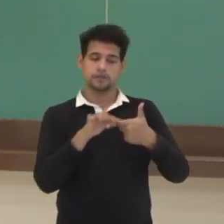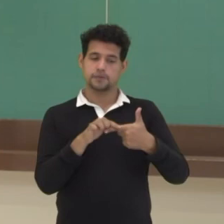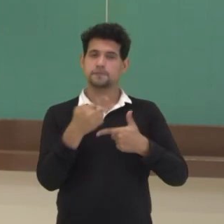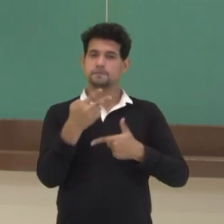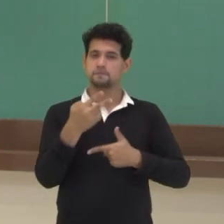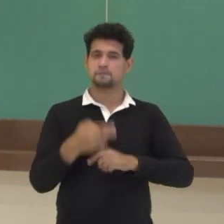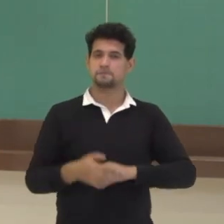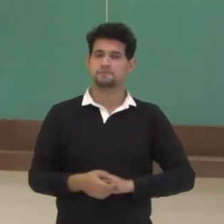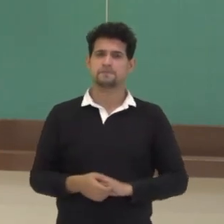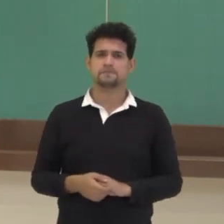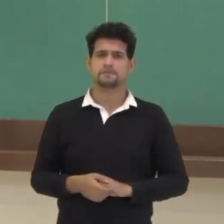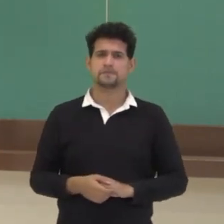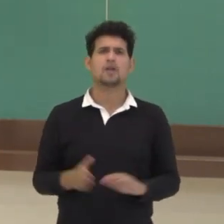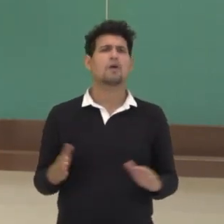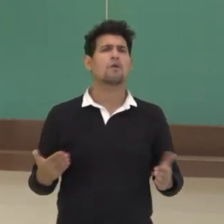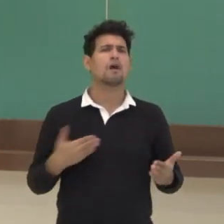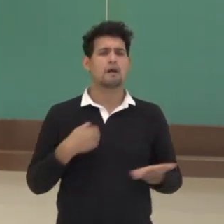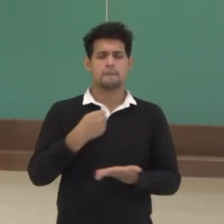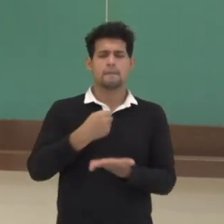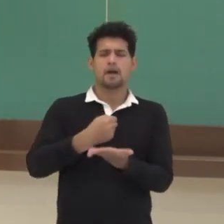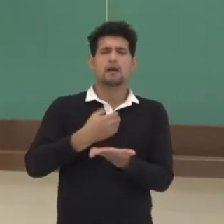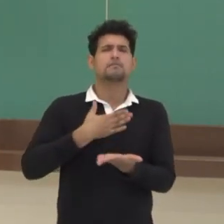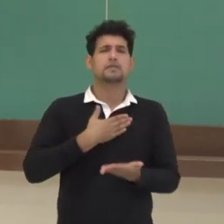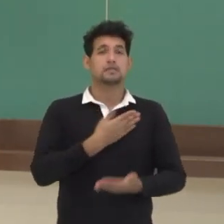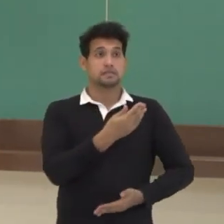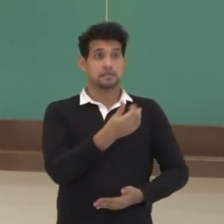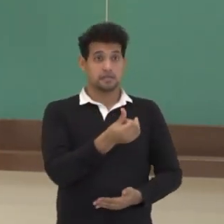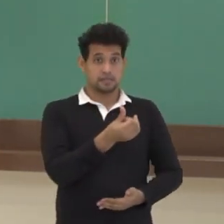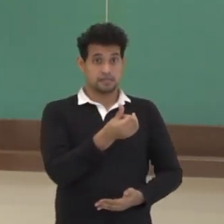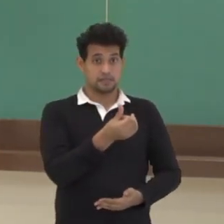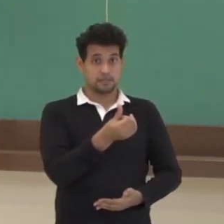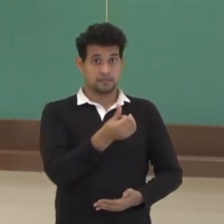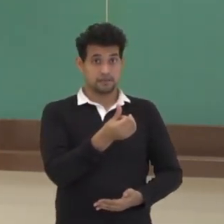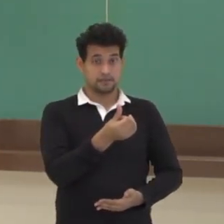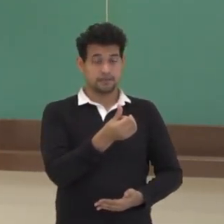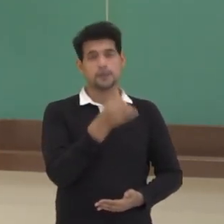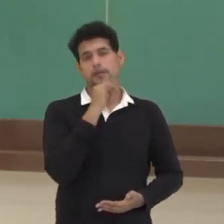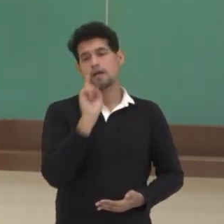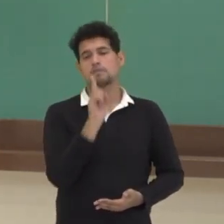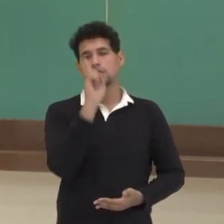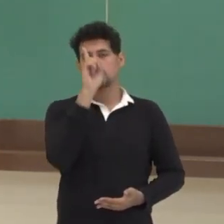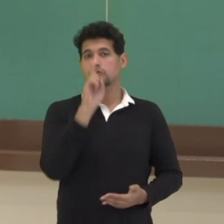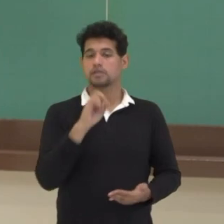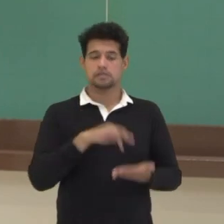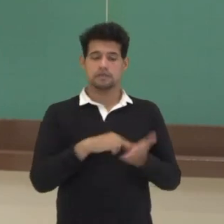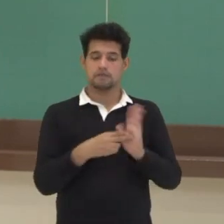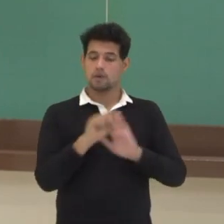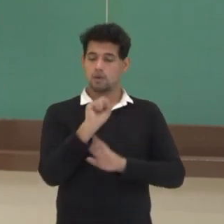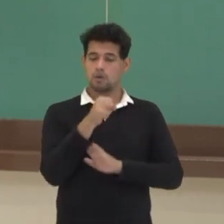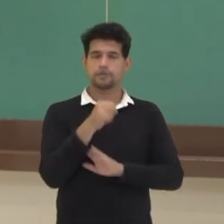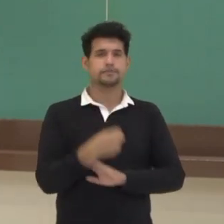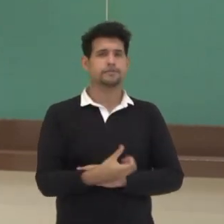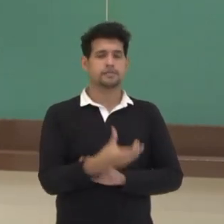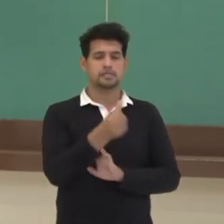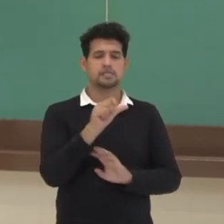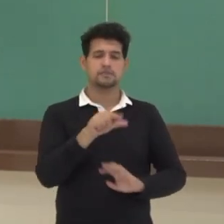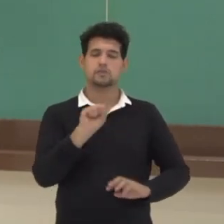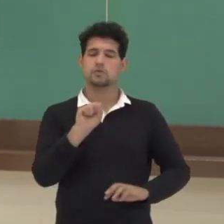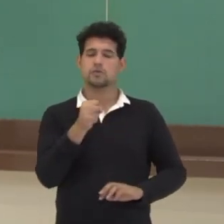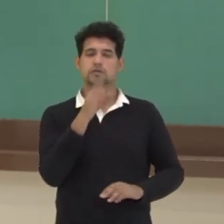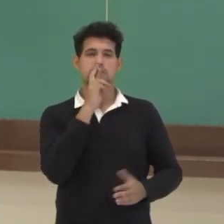2. Qual é a minha base? 6. No caso aqui a minha altura vai ser o 8, né? 6 vezes